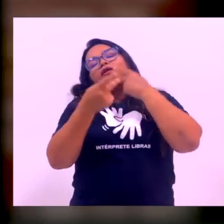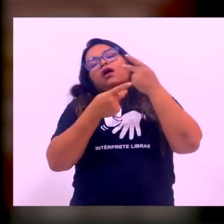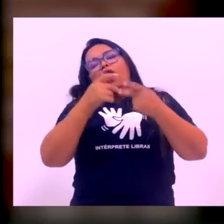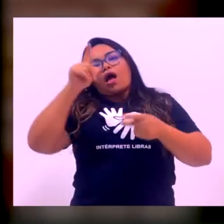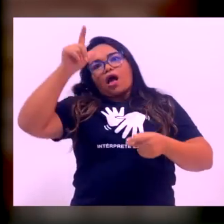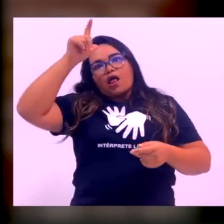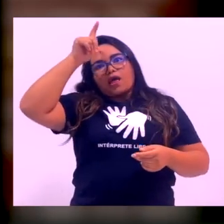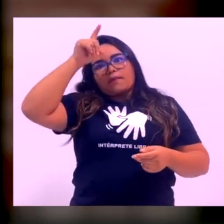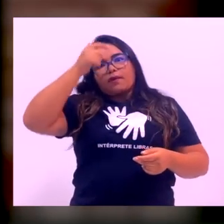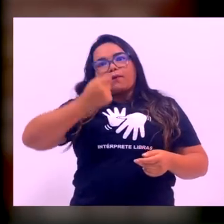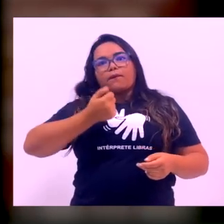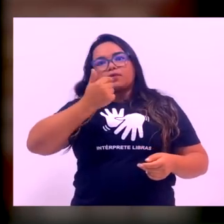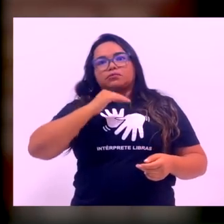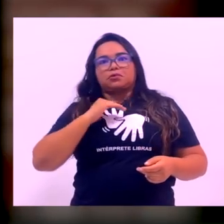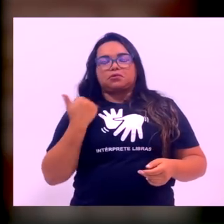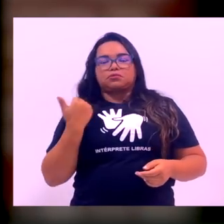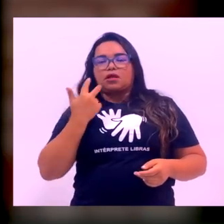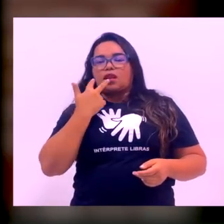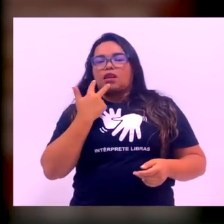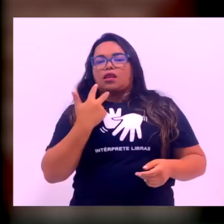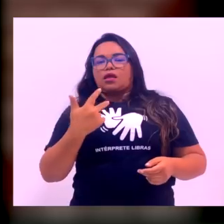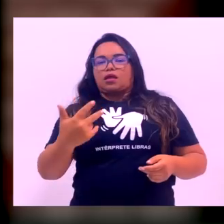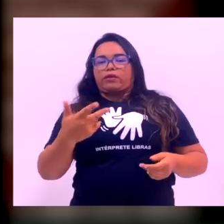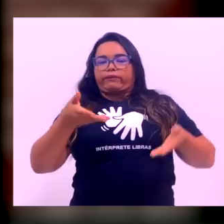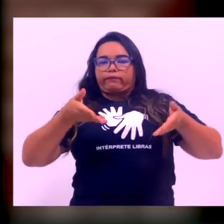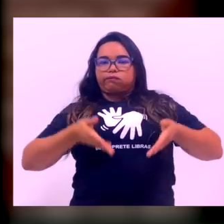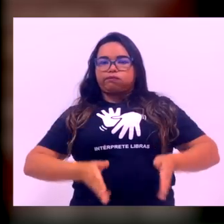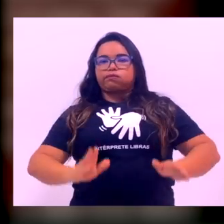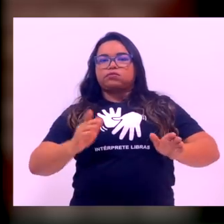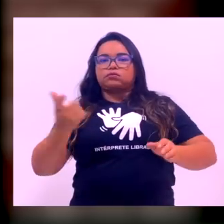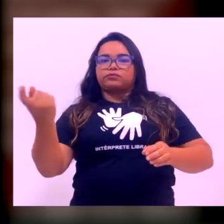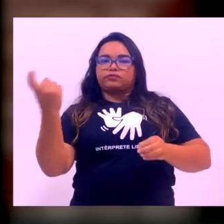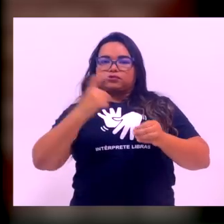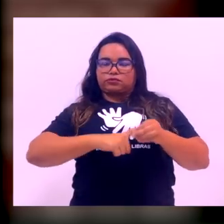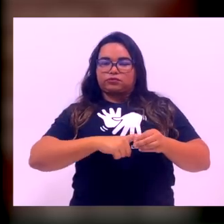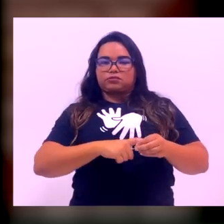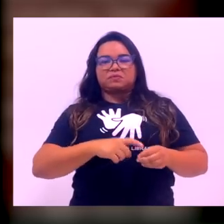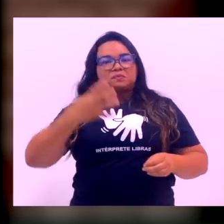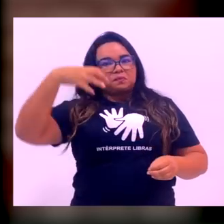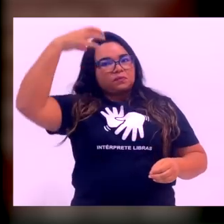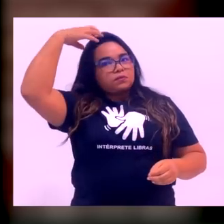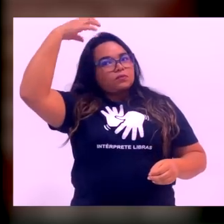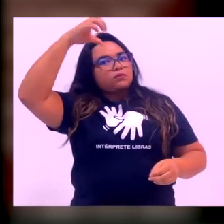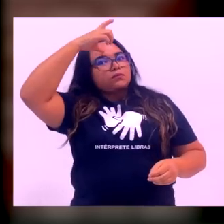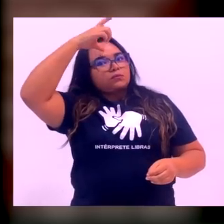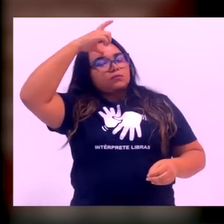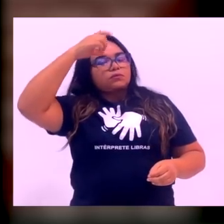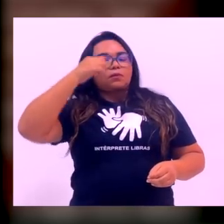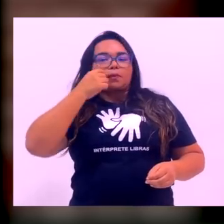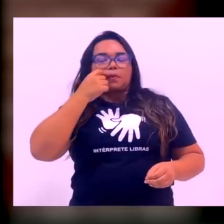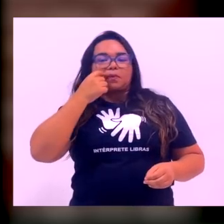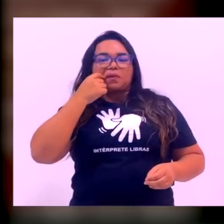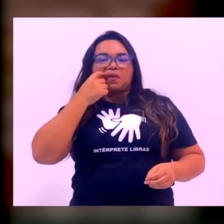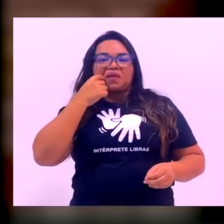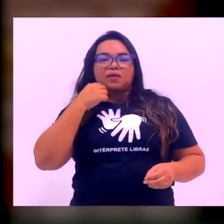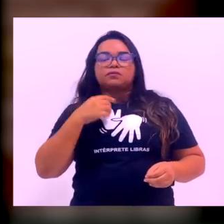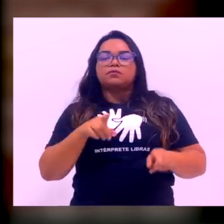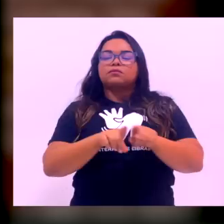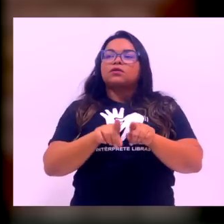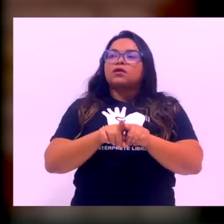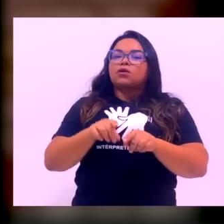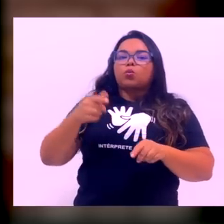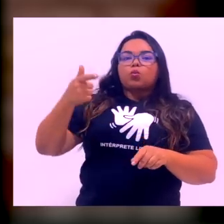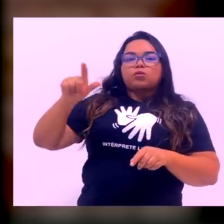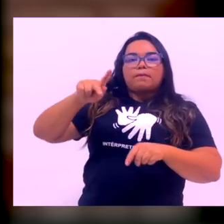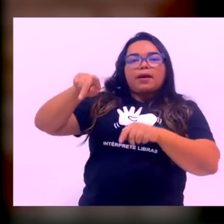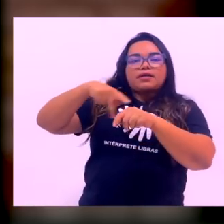falou alemão quando ela estava morrendo? A sua língua materna voltou? Ela era uma rainha alemã. E o rei cristão